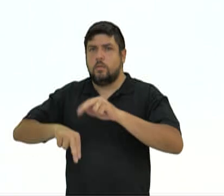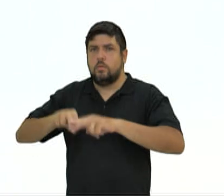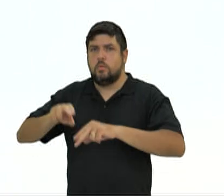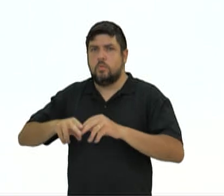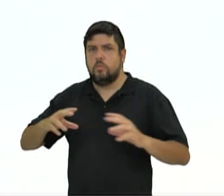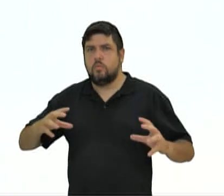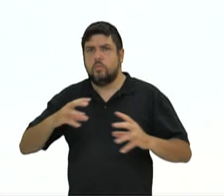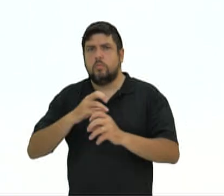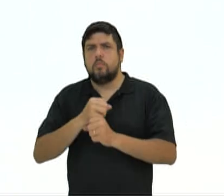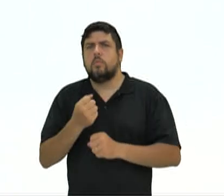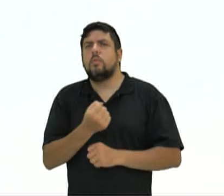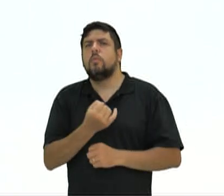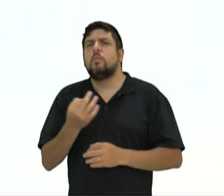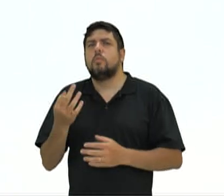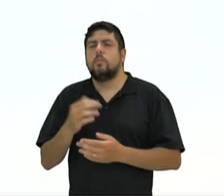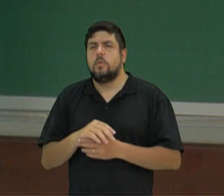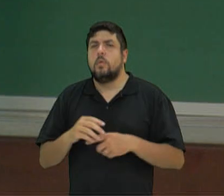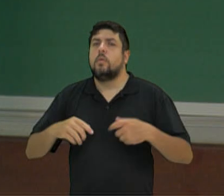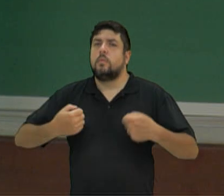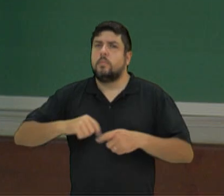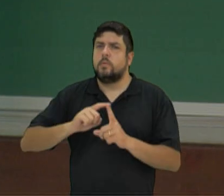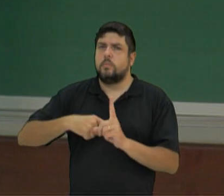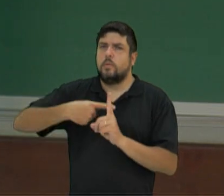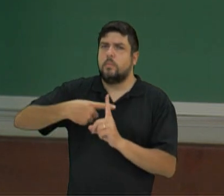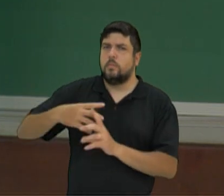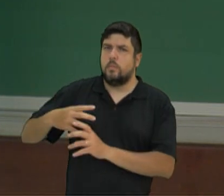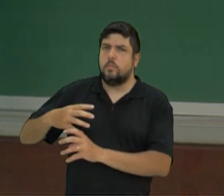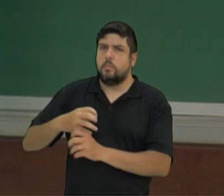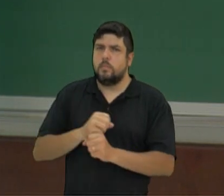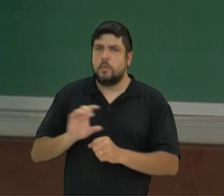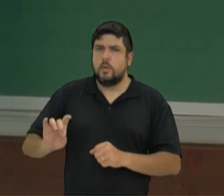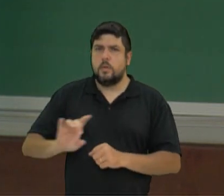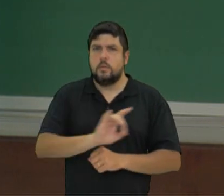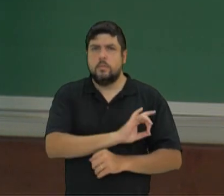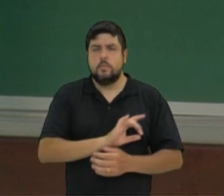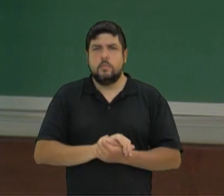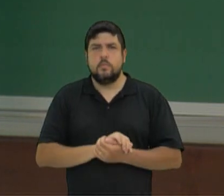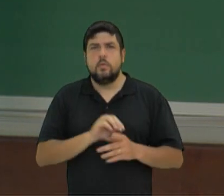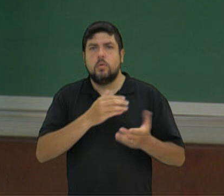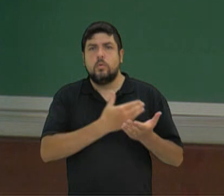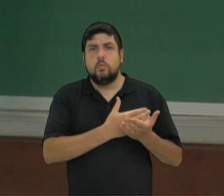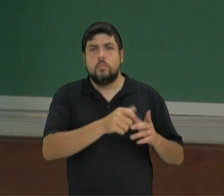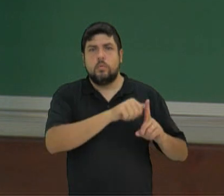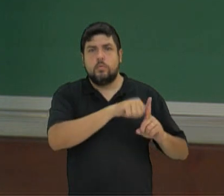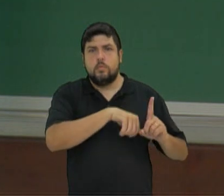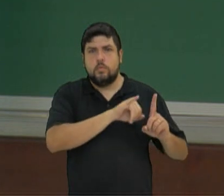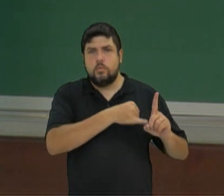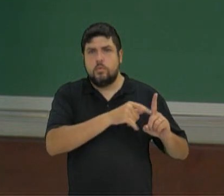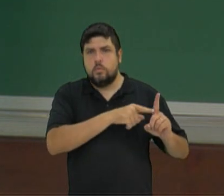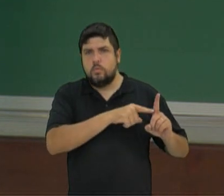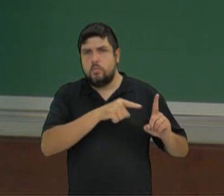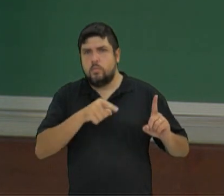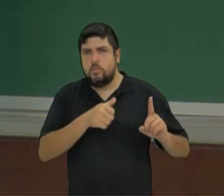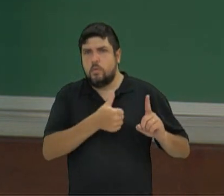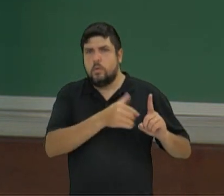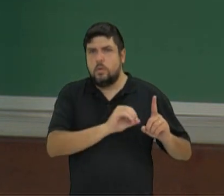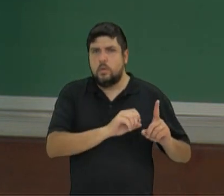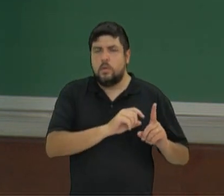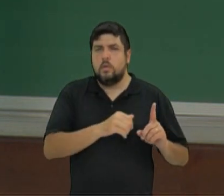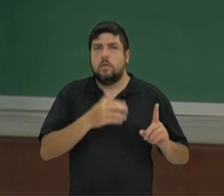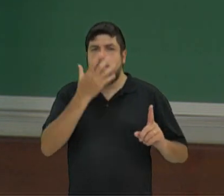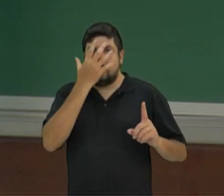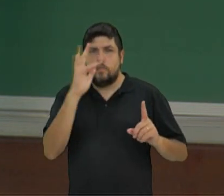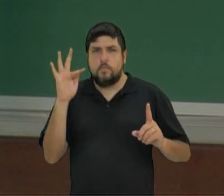quanto? Então, aqui eu tenho que somar todos os meses, começando de janeiro 10, fevereiro